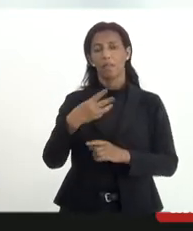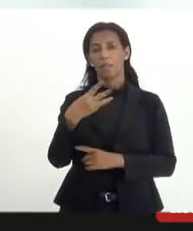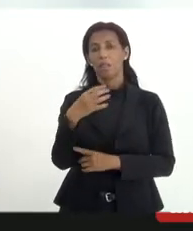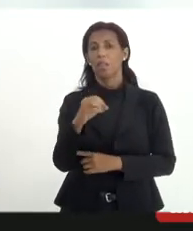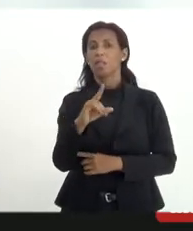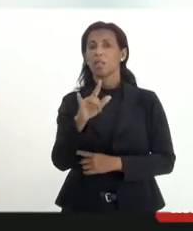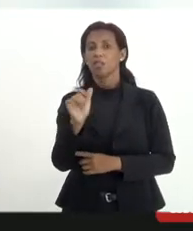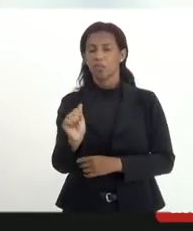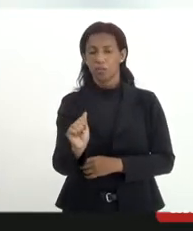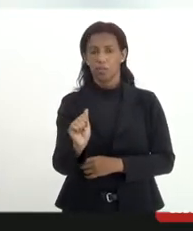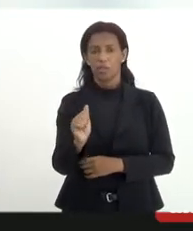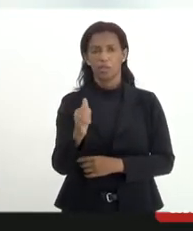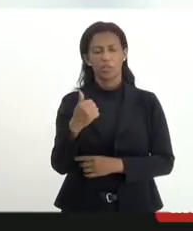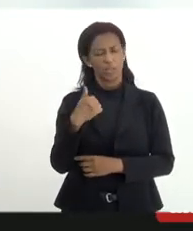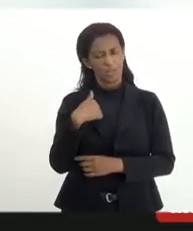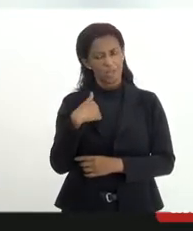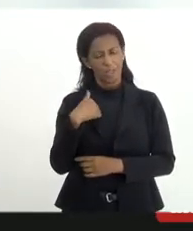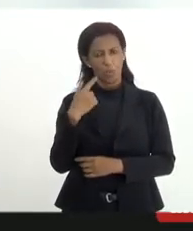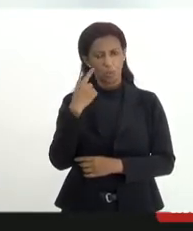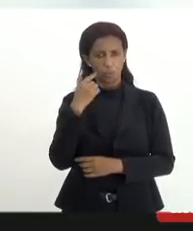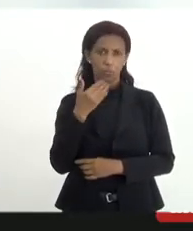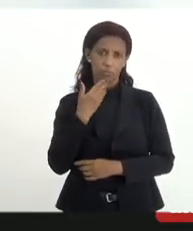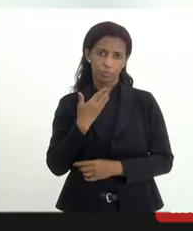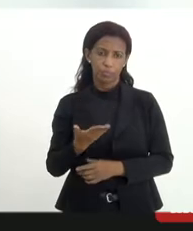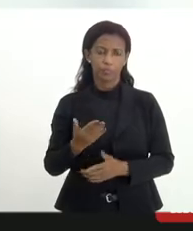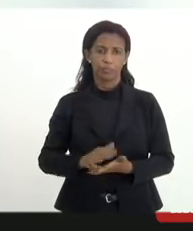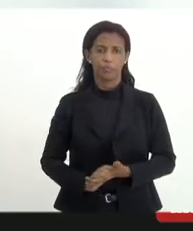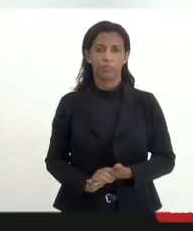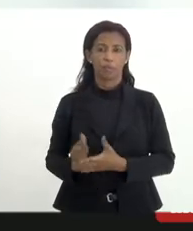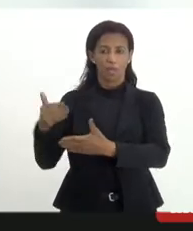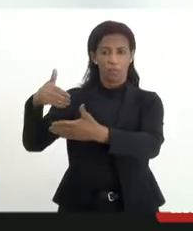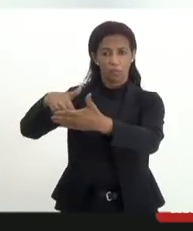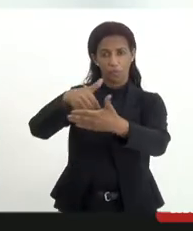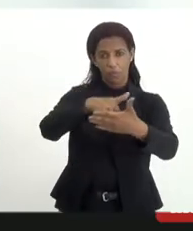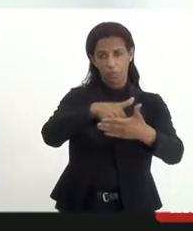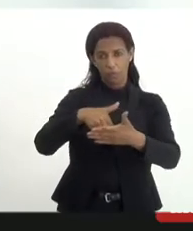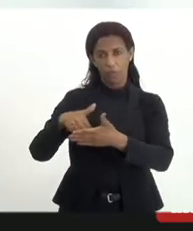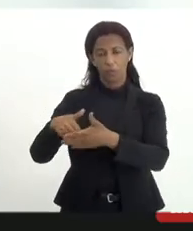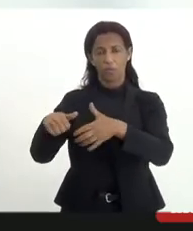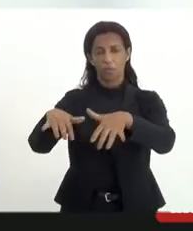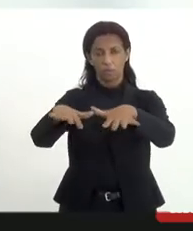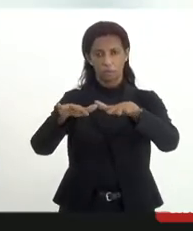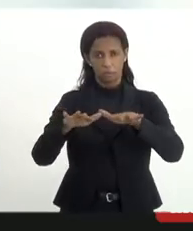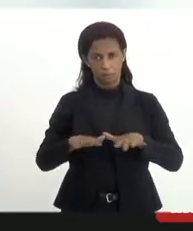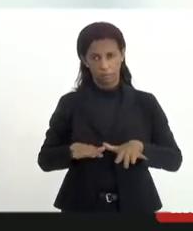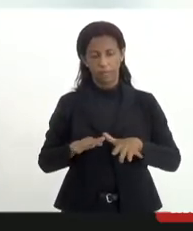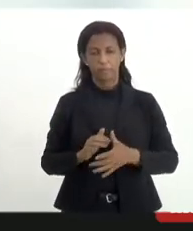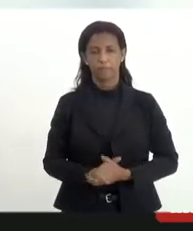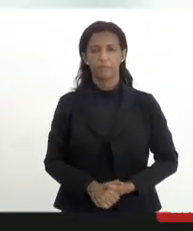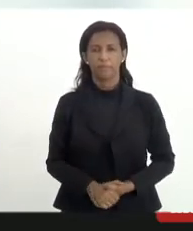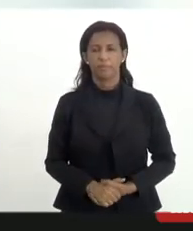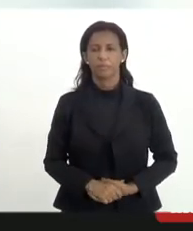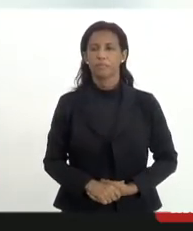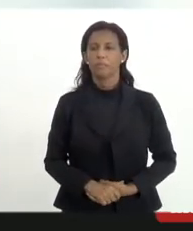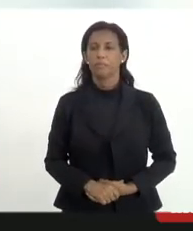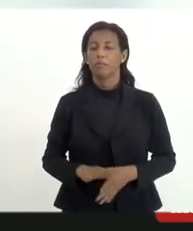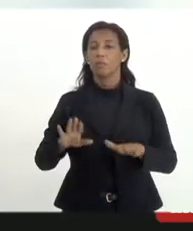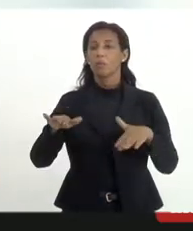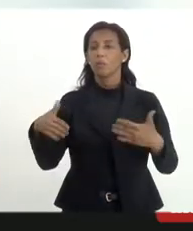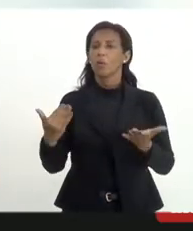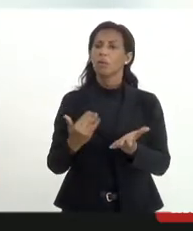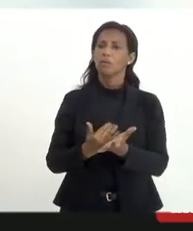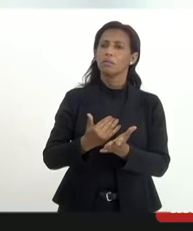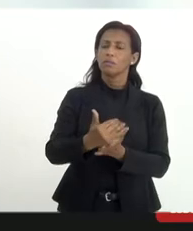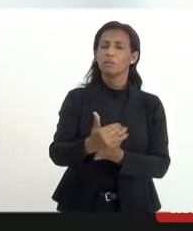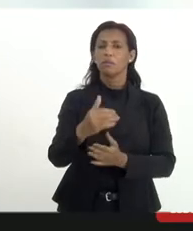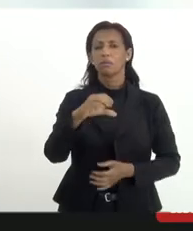30 dias, que eu estou submetendo em votação do plenário. Quando iniciamos